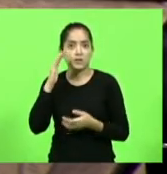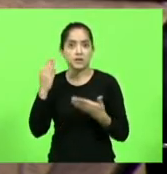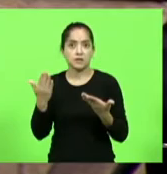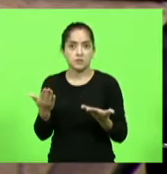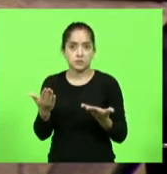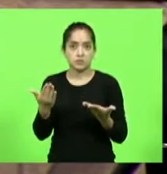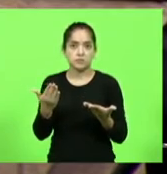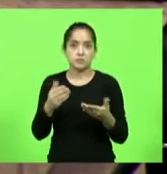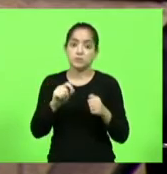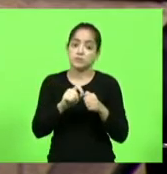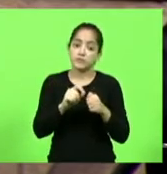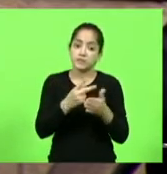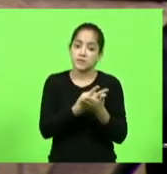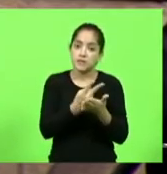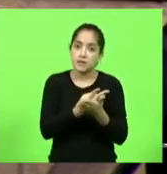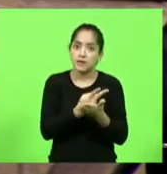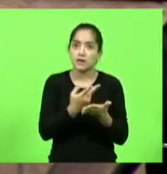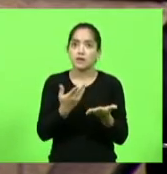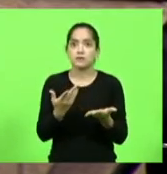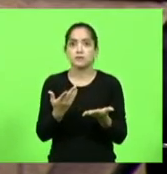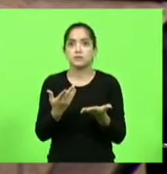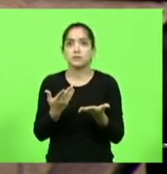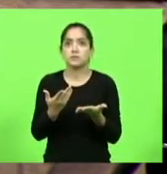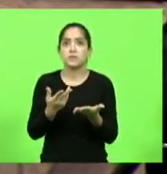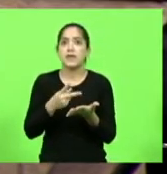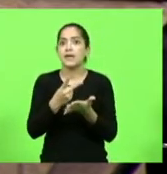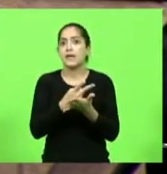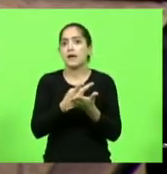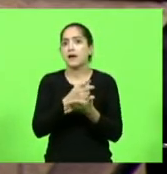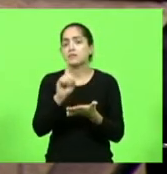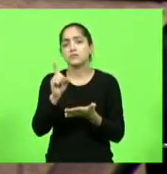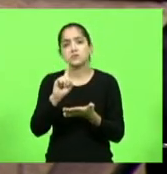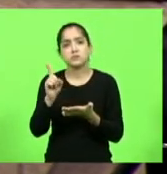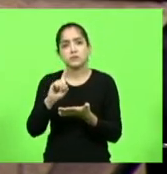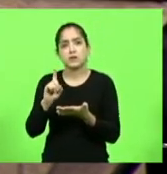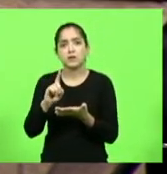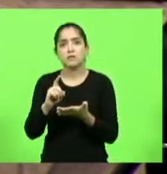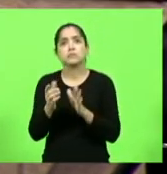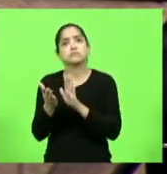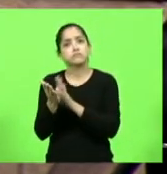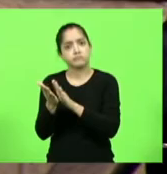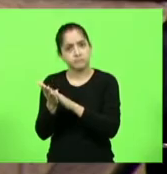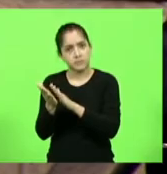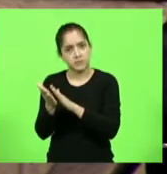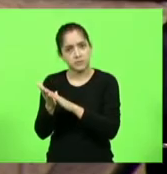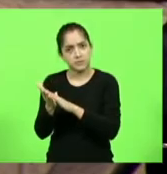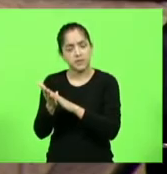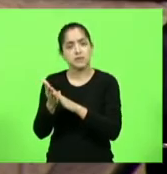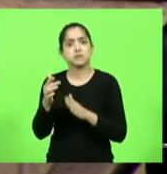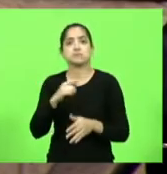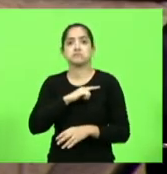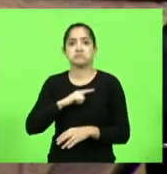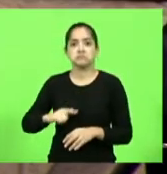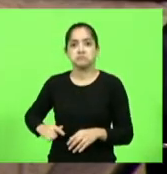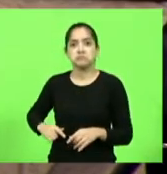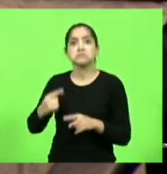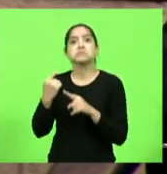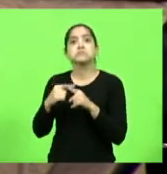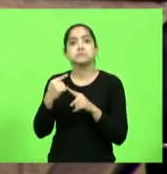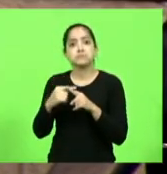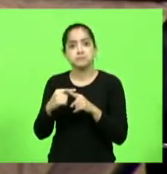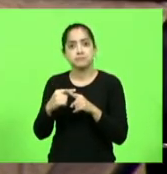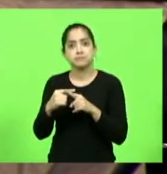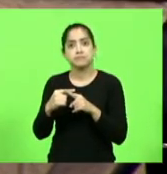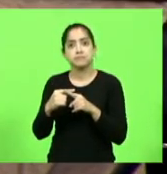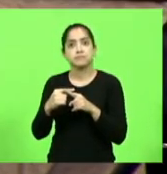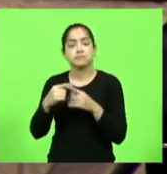fazendo errado. Estamos fazendo nada de errado, não. E hoje eu dou os parabéns para o governador Carlos Moisés. Sabe por quê? Porque nós temos uma